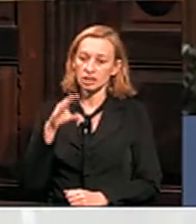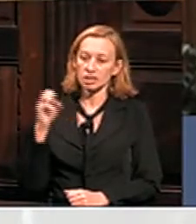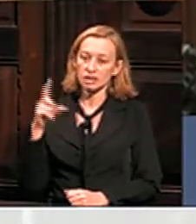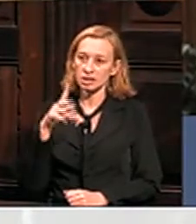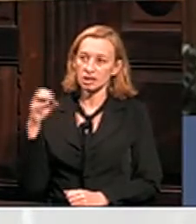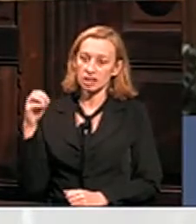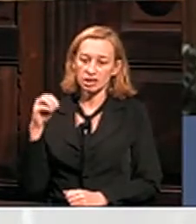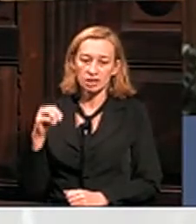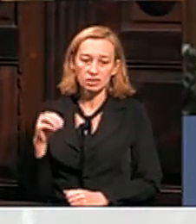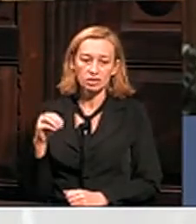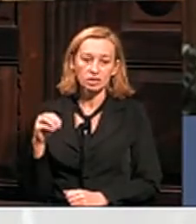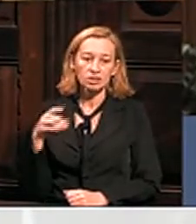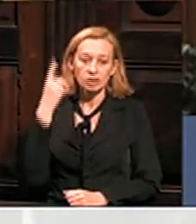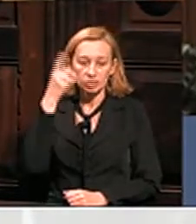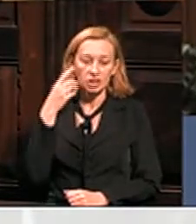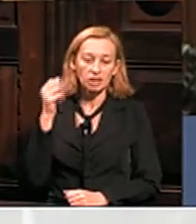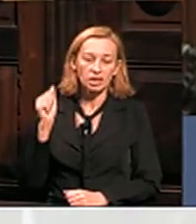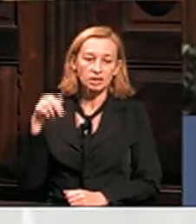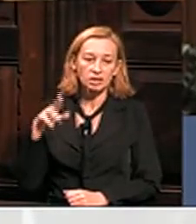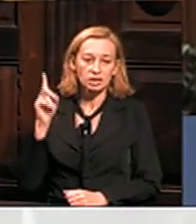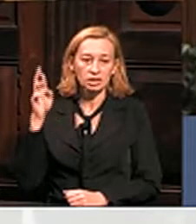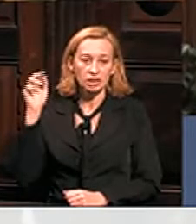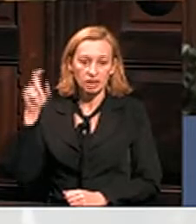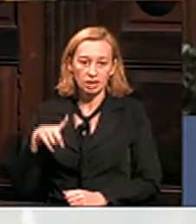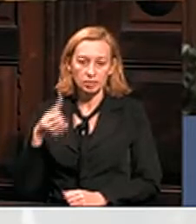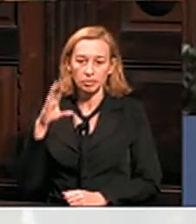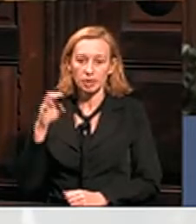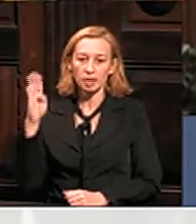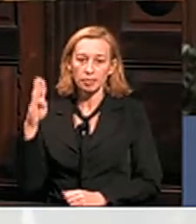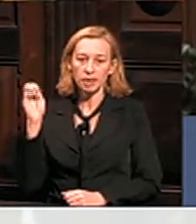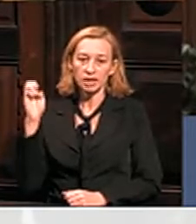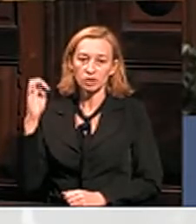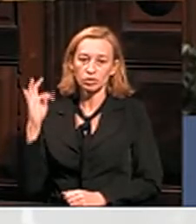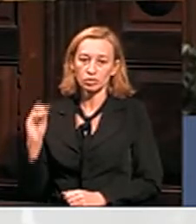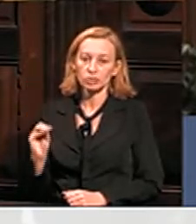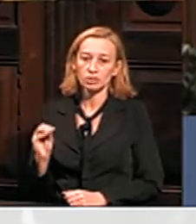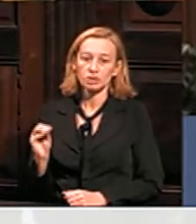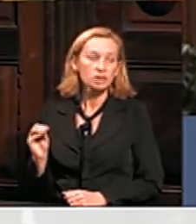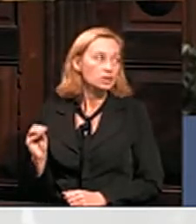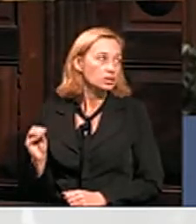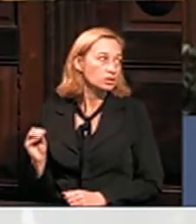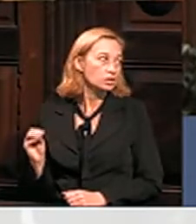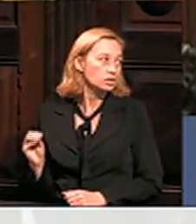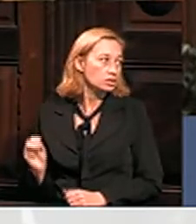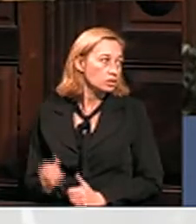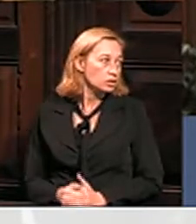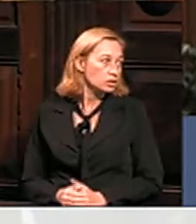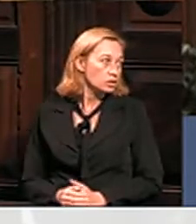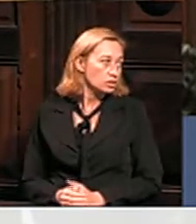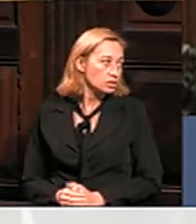deputado Átila Nunes, deputado Bebeto,